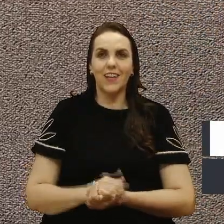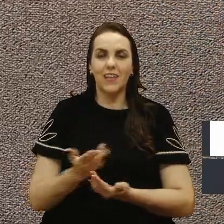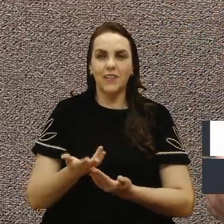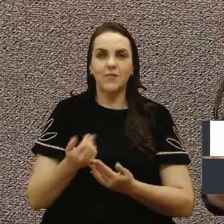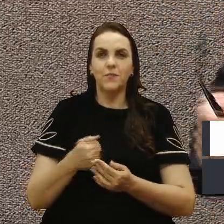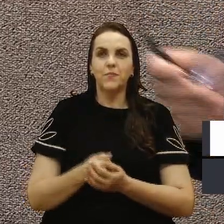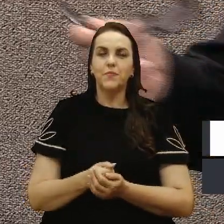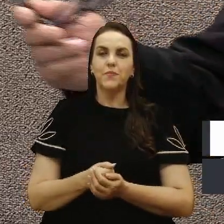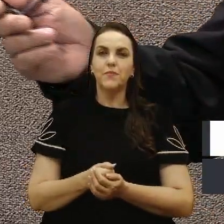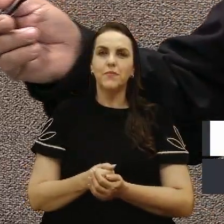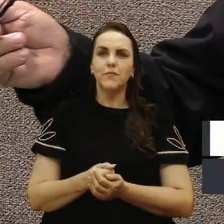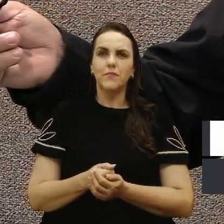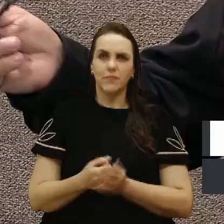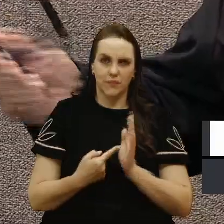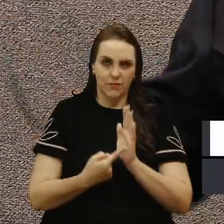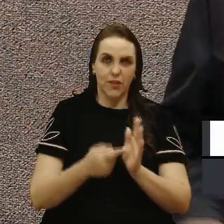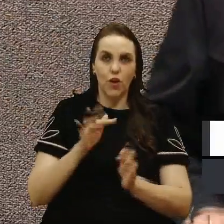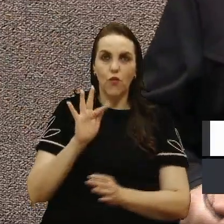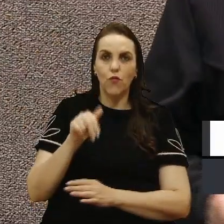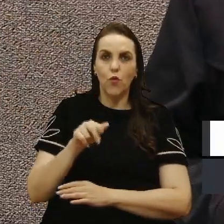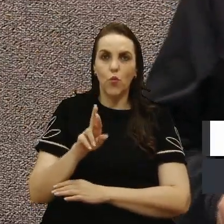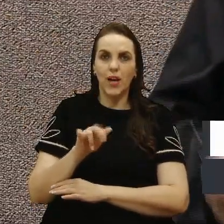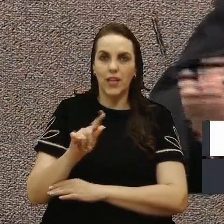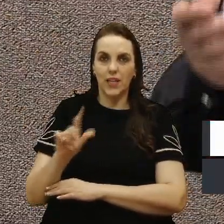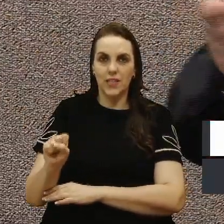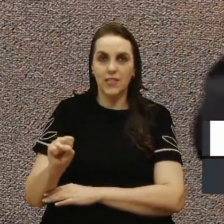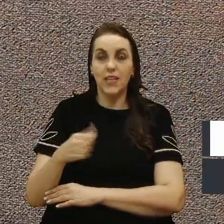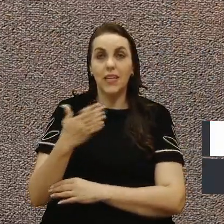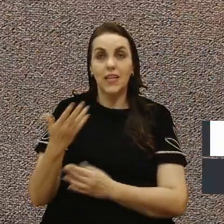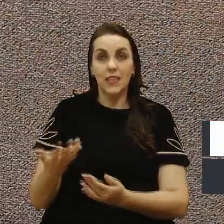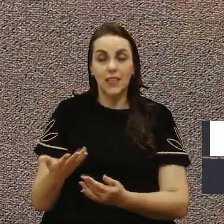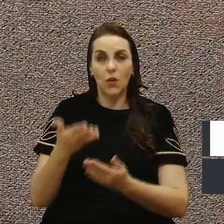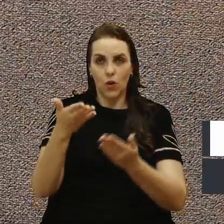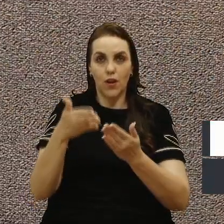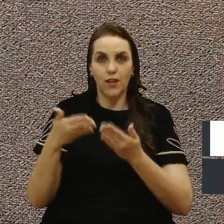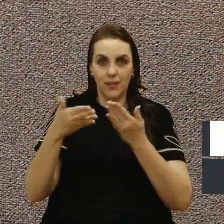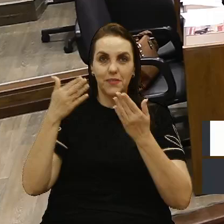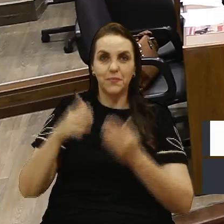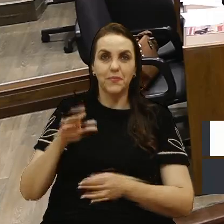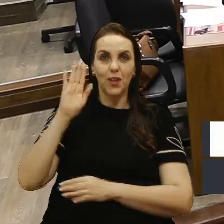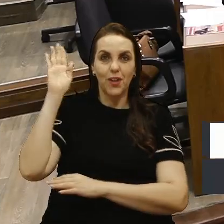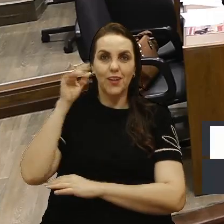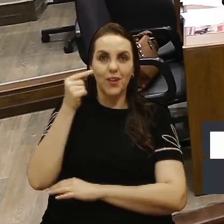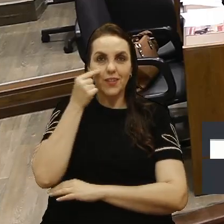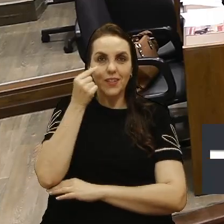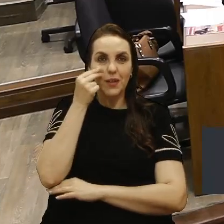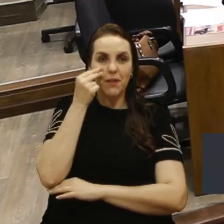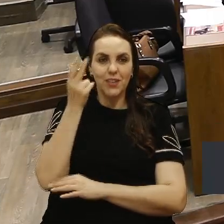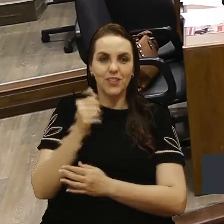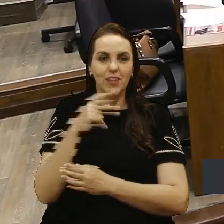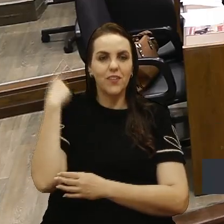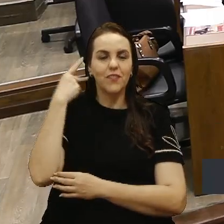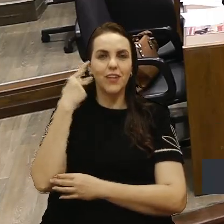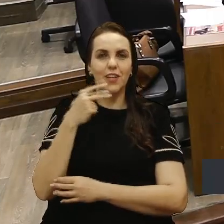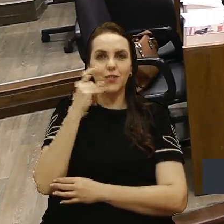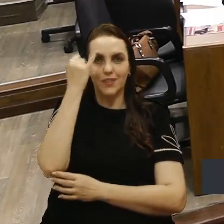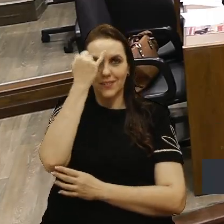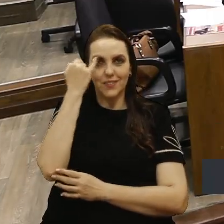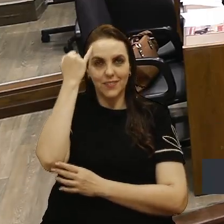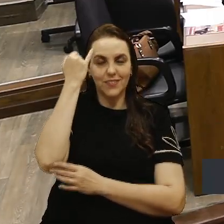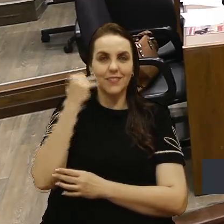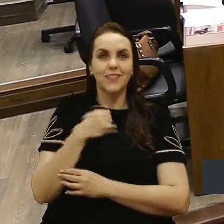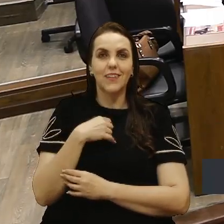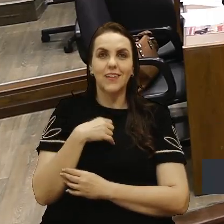apresentado para Funrins, né? Isso, né? Então, que bom. Isso é uma parte, nobre colega Libardi. Vereador Zé D'Ambros,